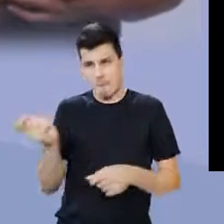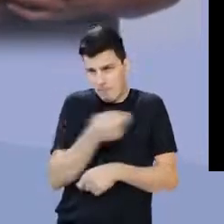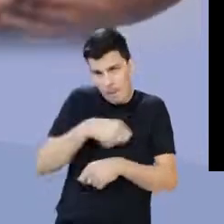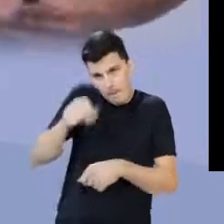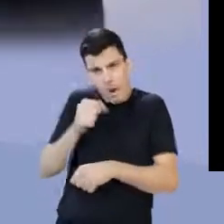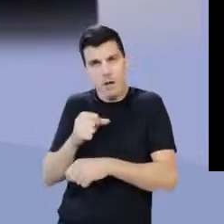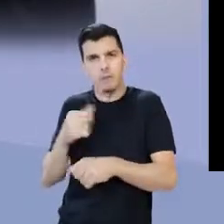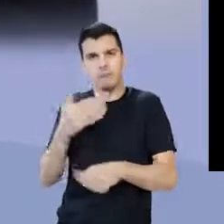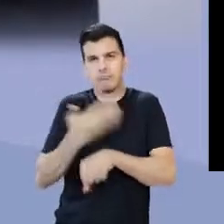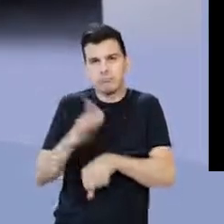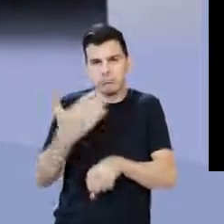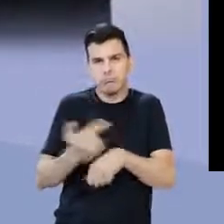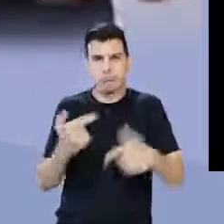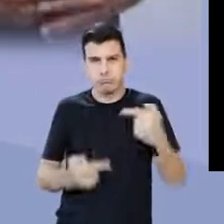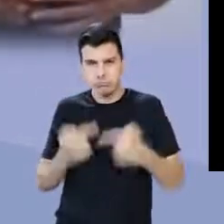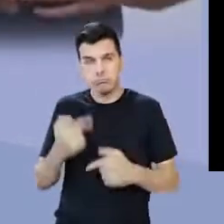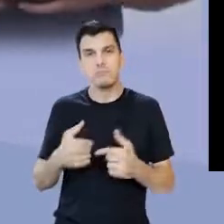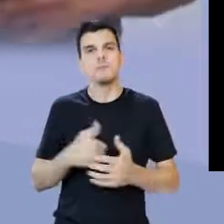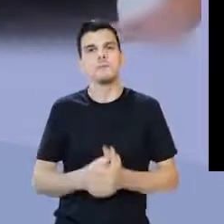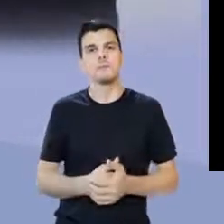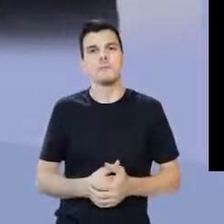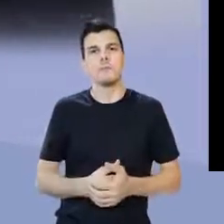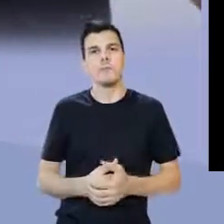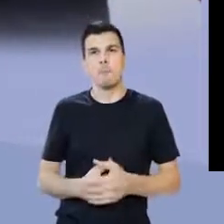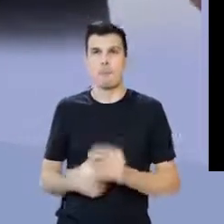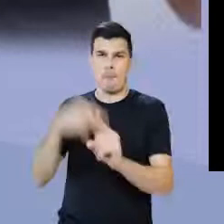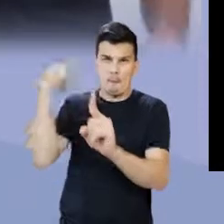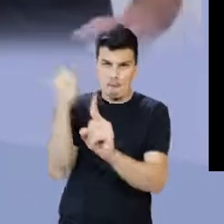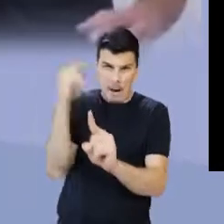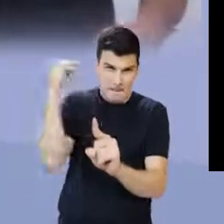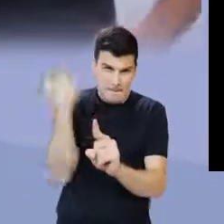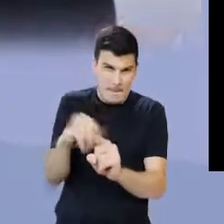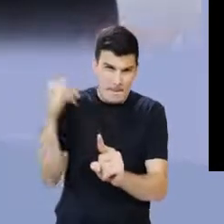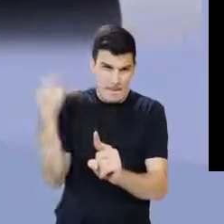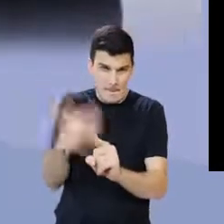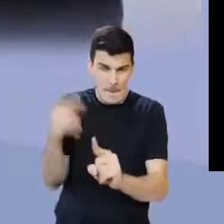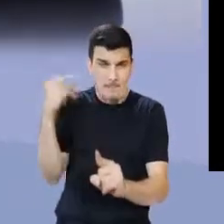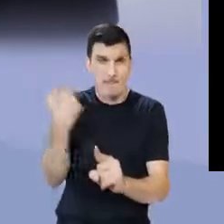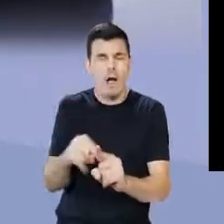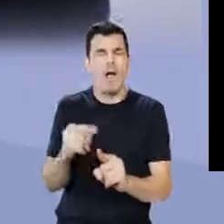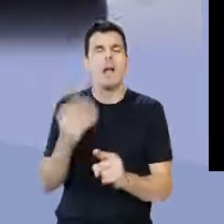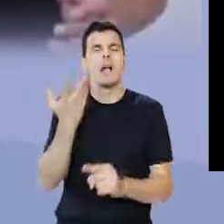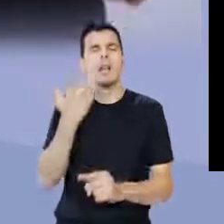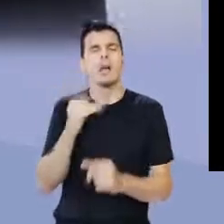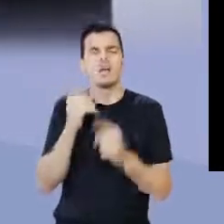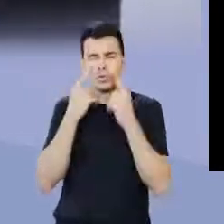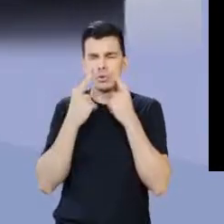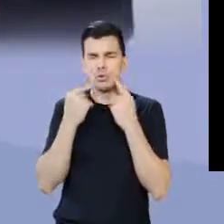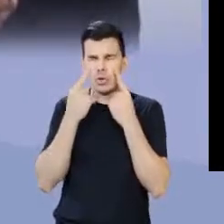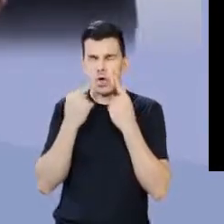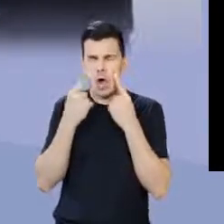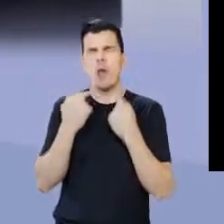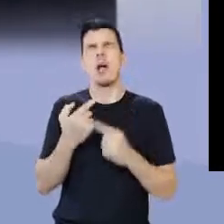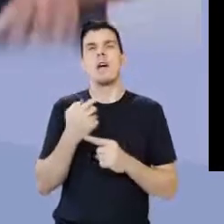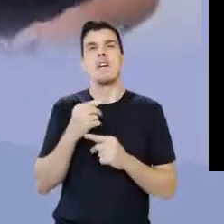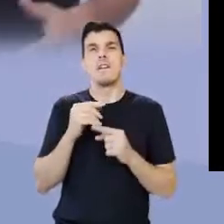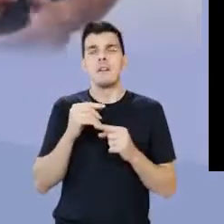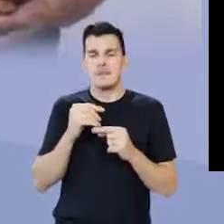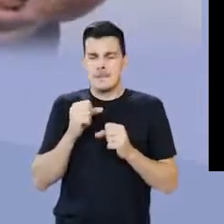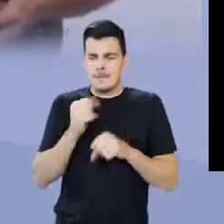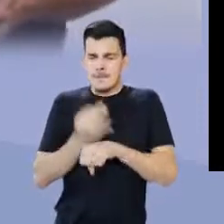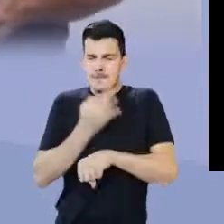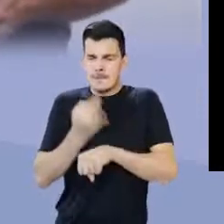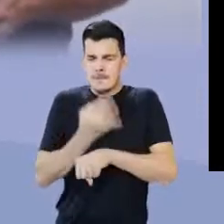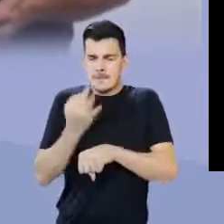espartano. Colocava todo mundo no poste pendurado. Começava a dar chicotada. A criança que chorasse por último era a vitoriosa daquela